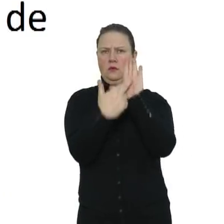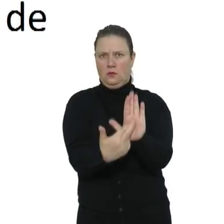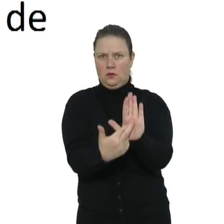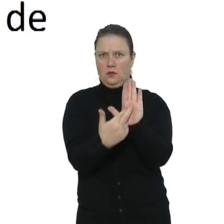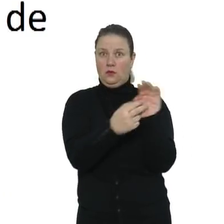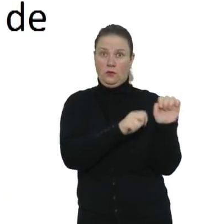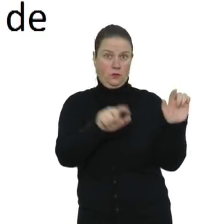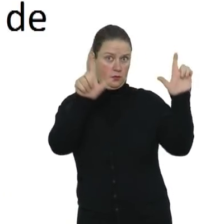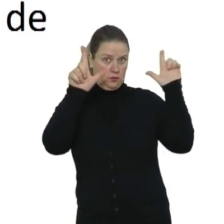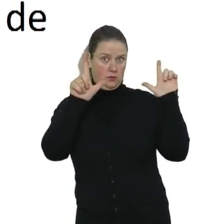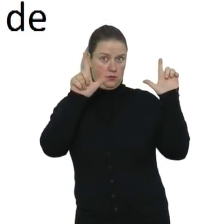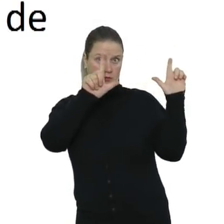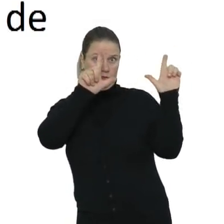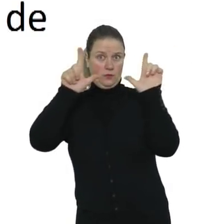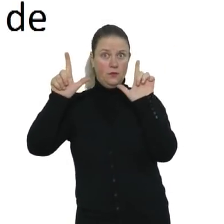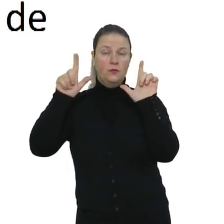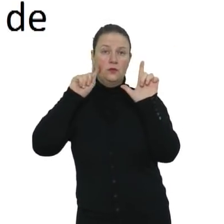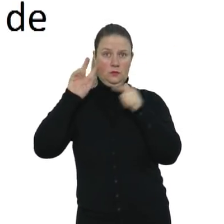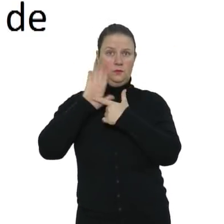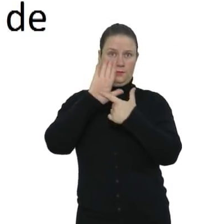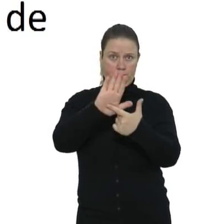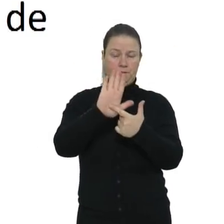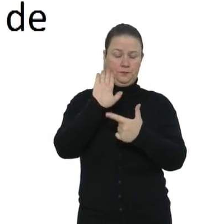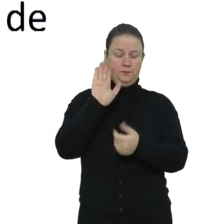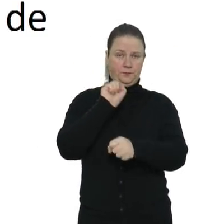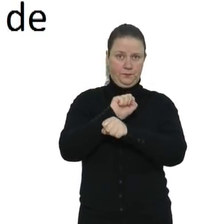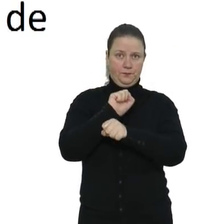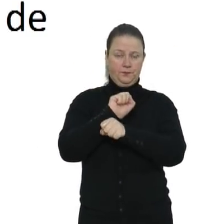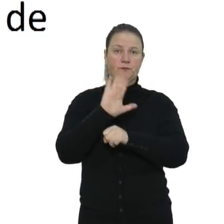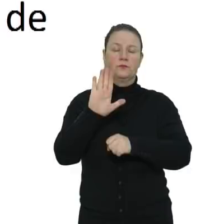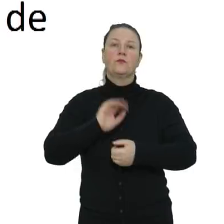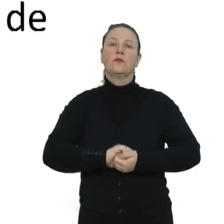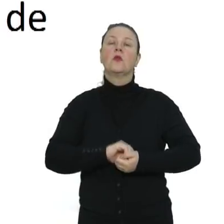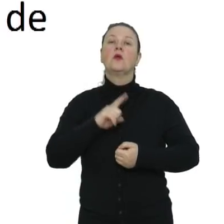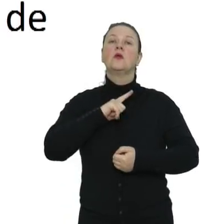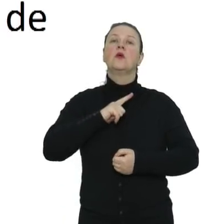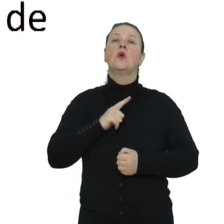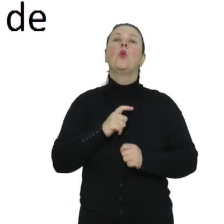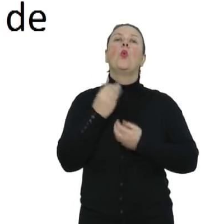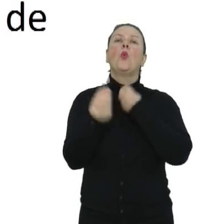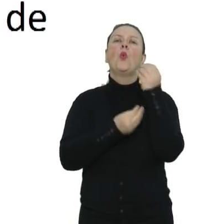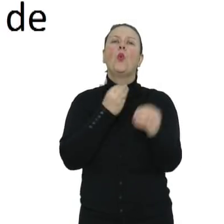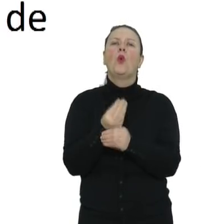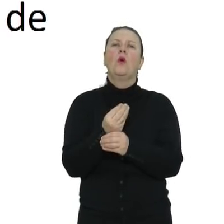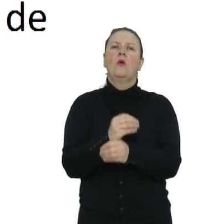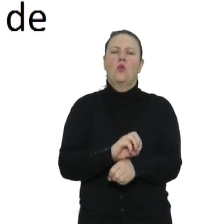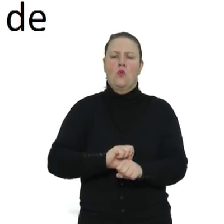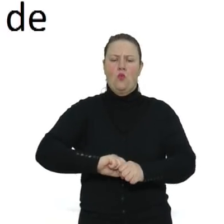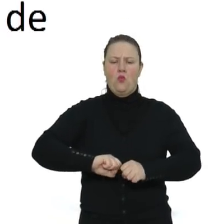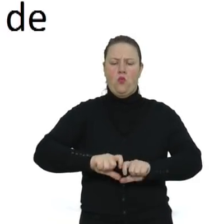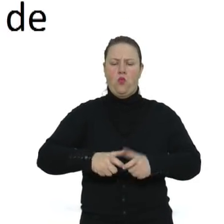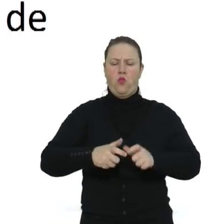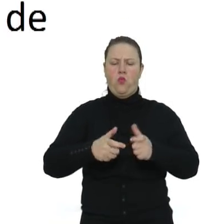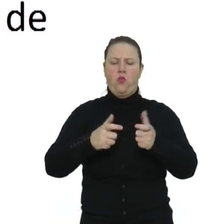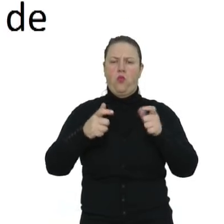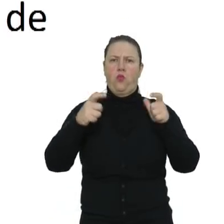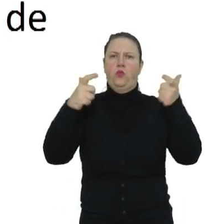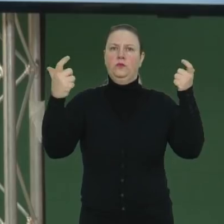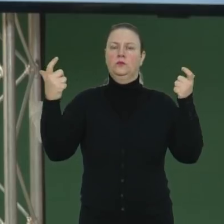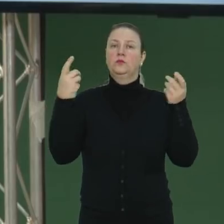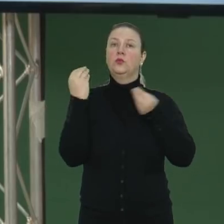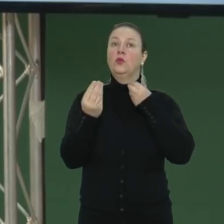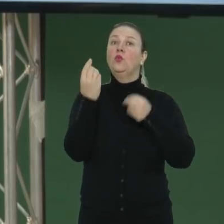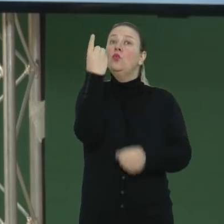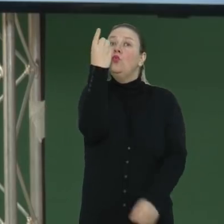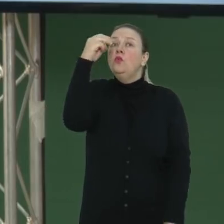a seguir, vou colocar para vocês, o número de bactérias a cada minuto, certo? E depois também vamos colocar isso